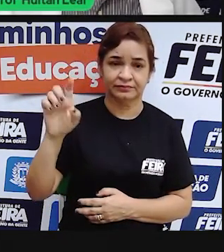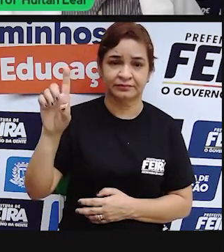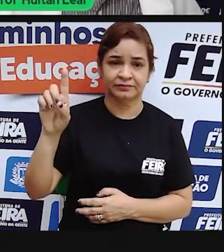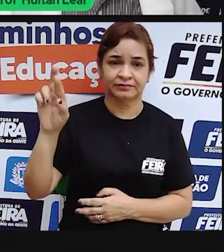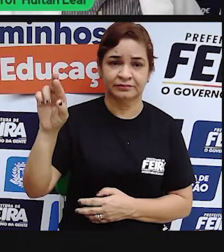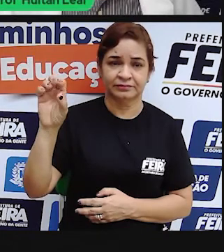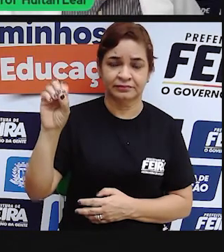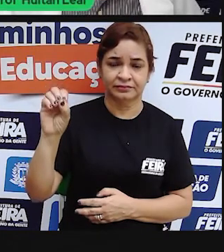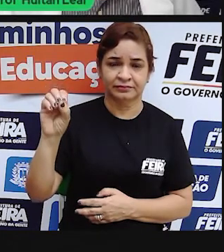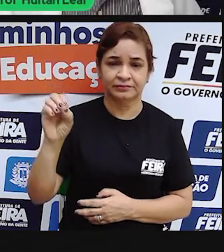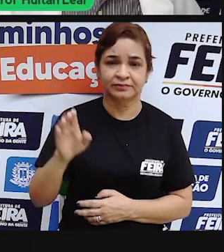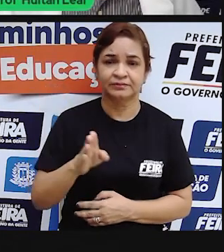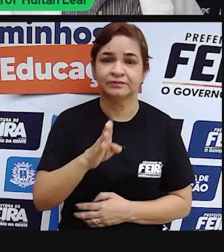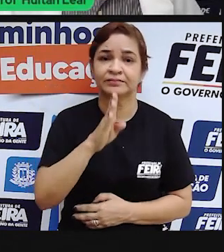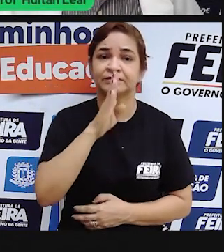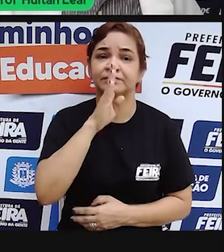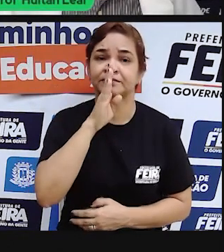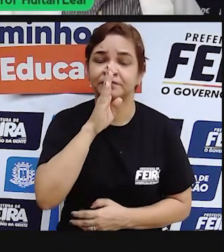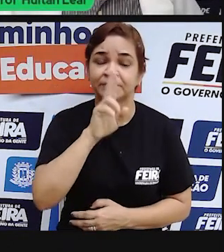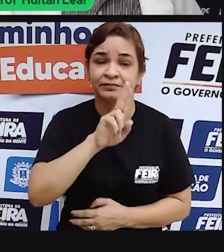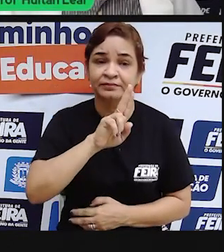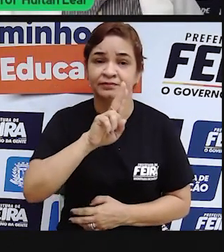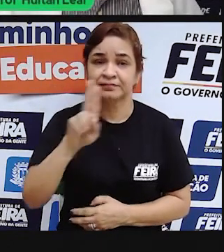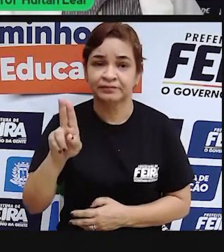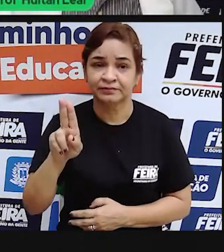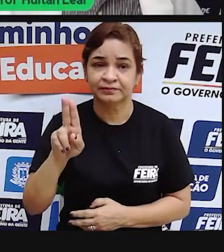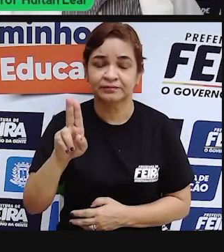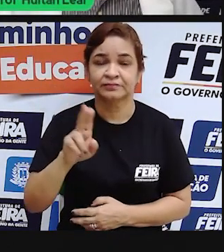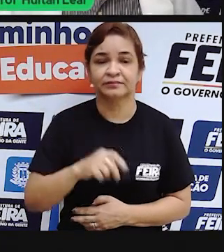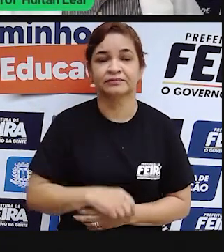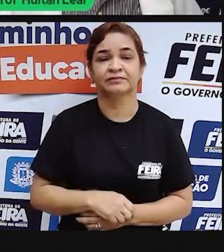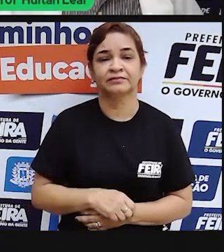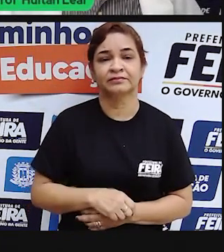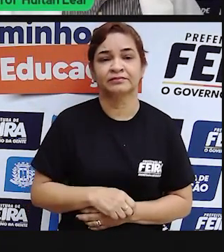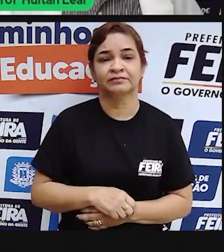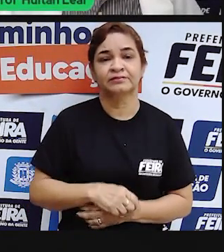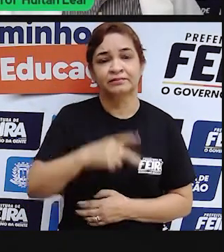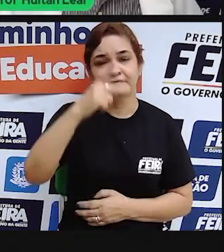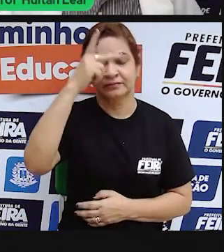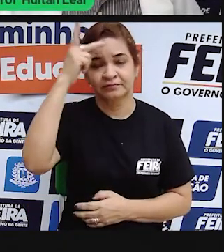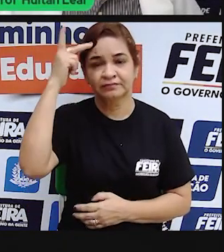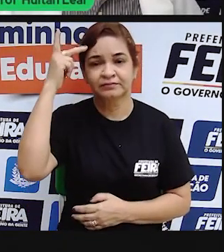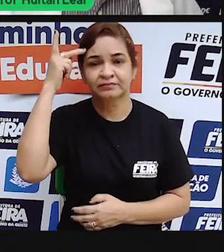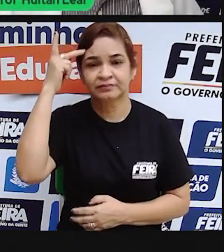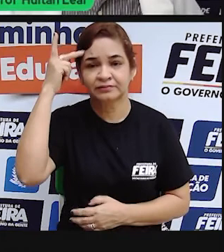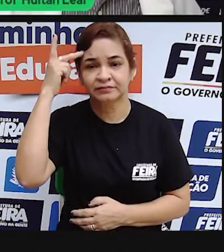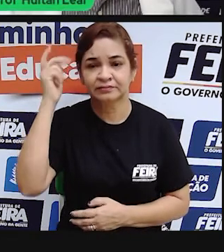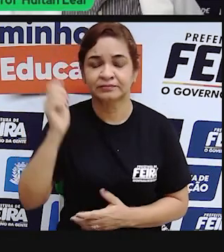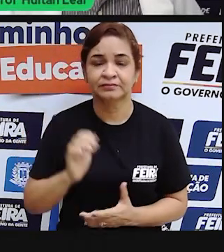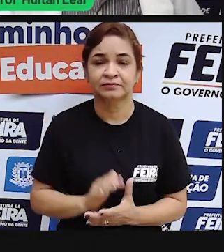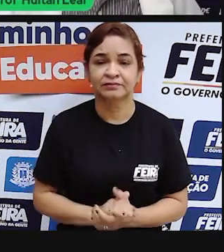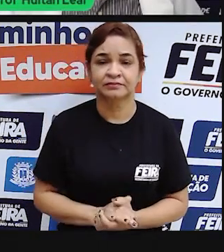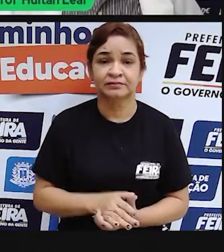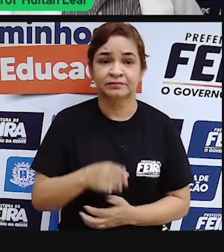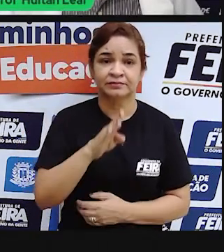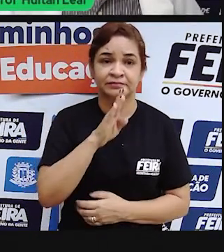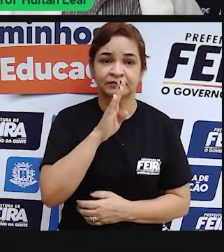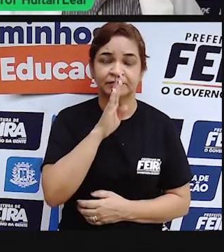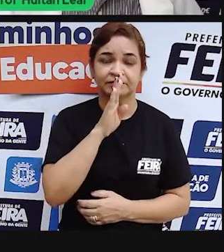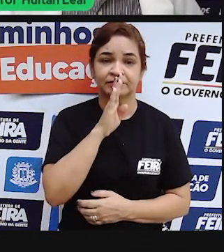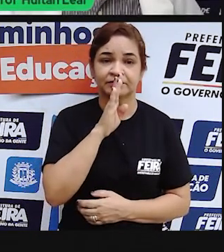Pedro, nome de pessoa, Pedro é um substantivo, designa uma pessoa, mas dentro da